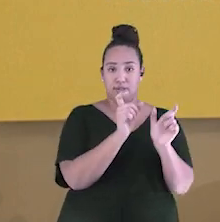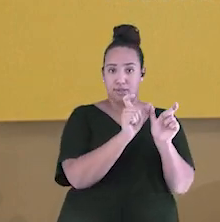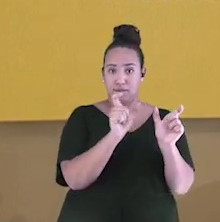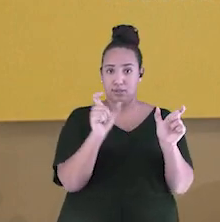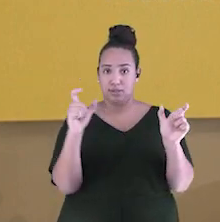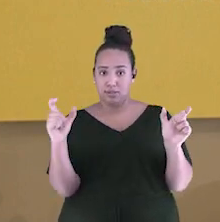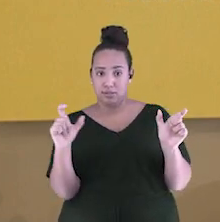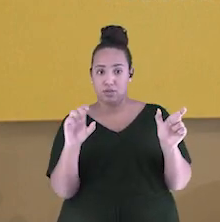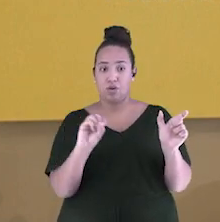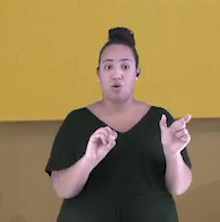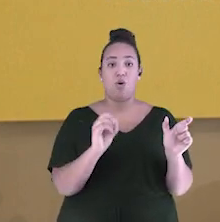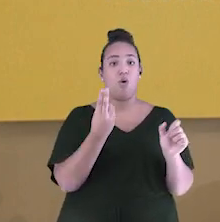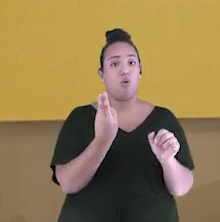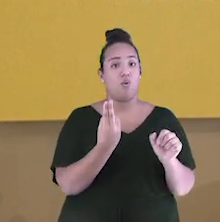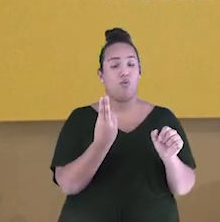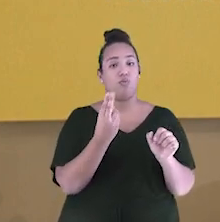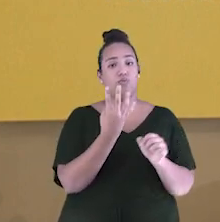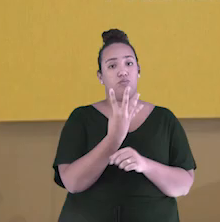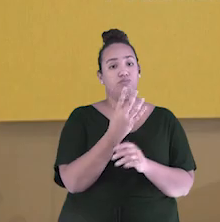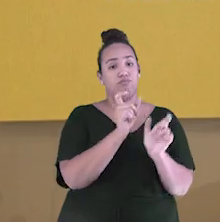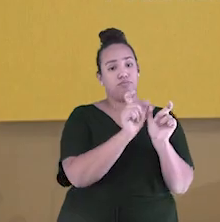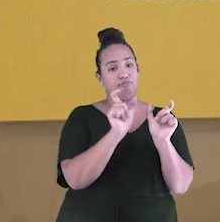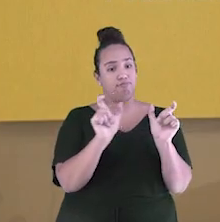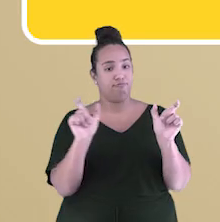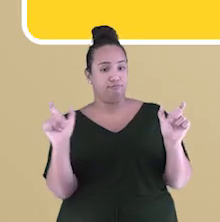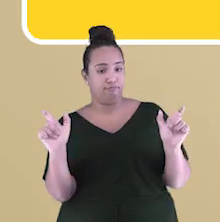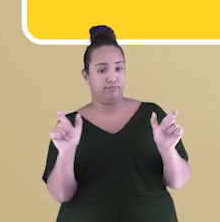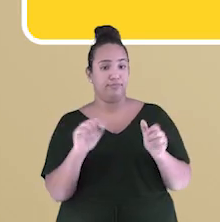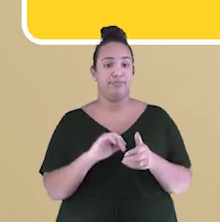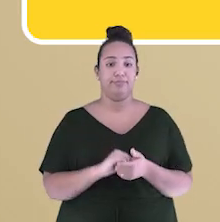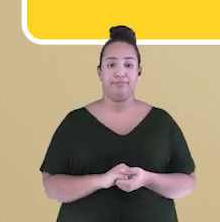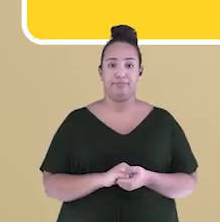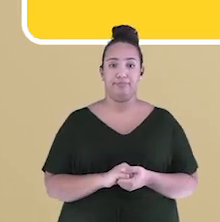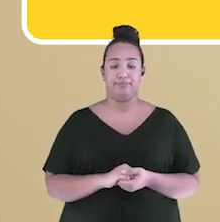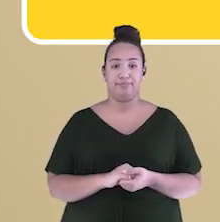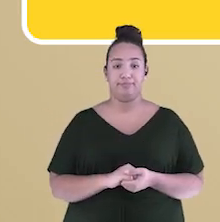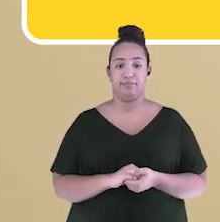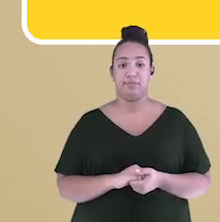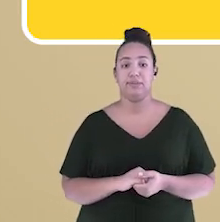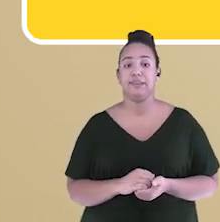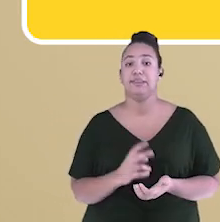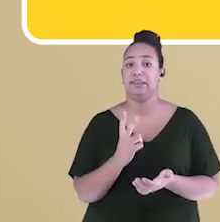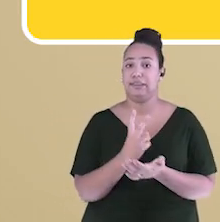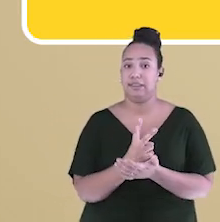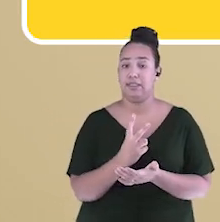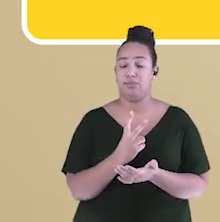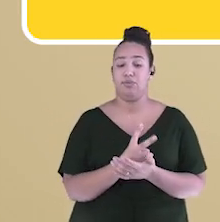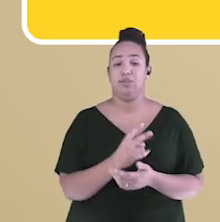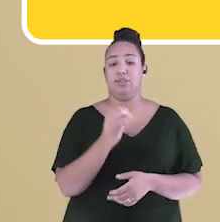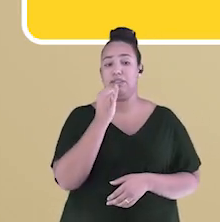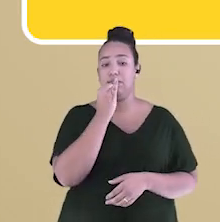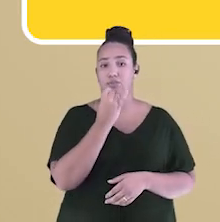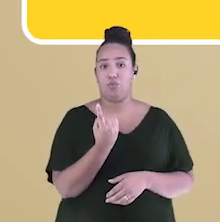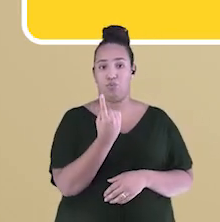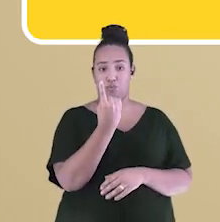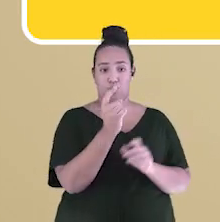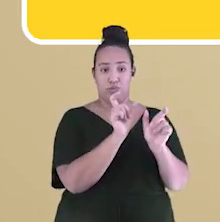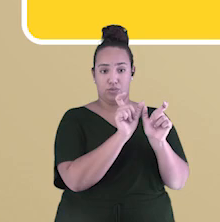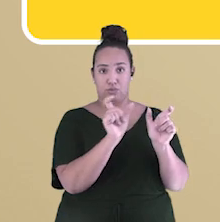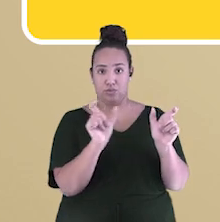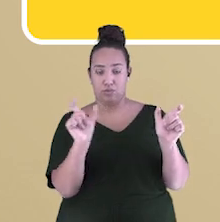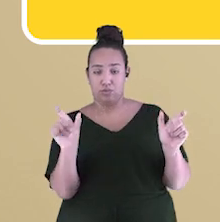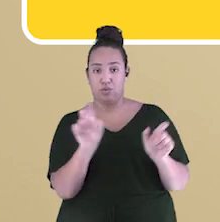trissílabas e, por último, polissílabas. Todas as palavras formadas por uma sílaba são